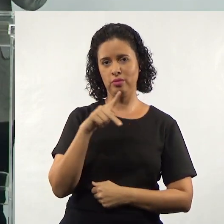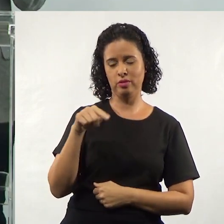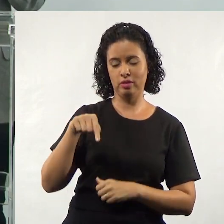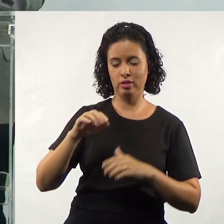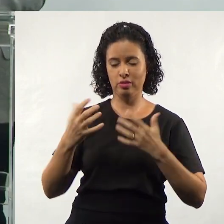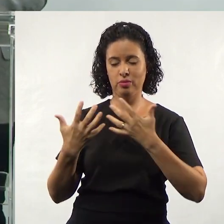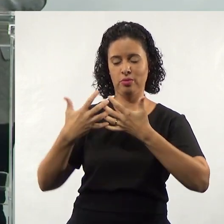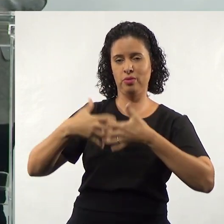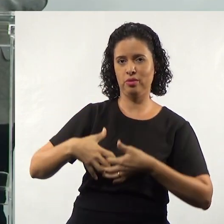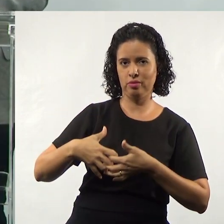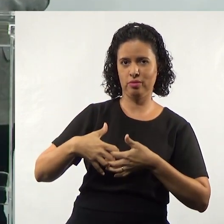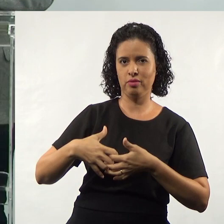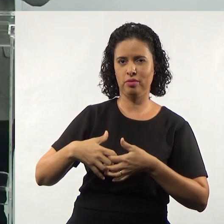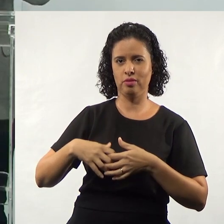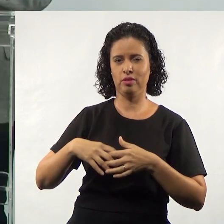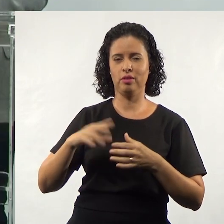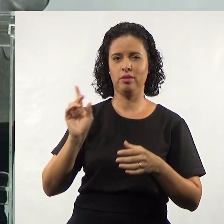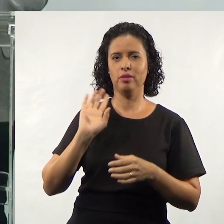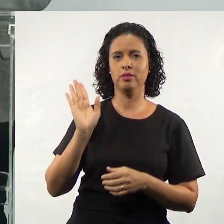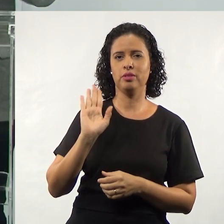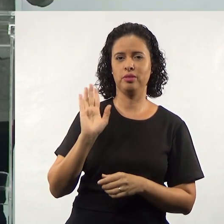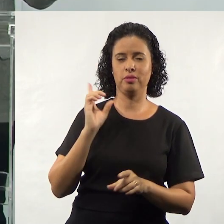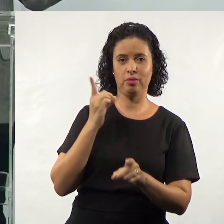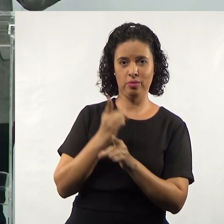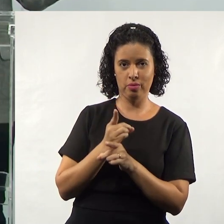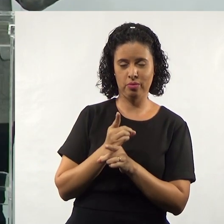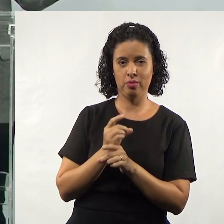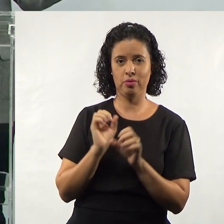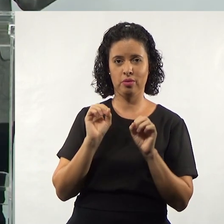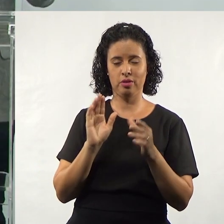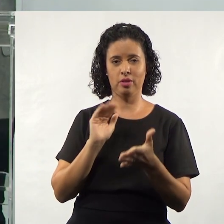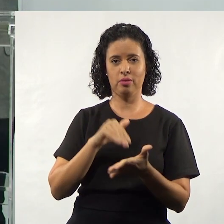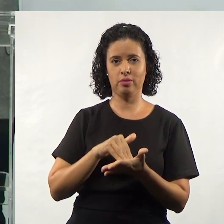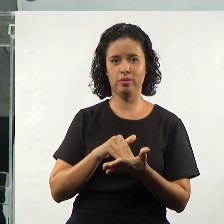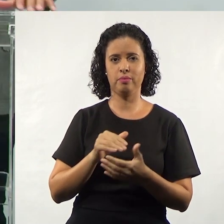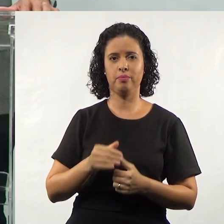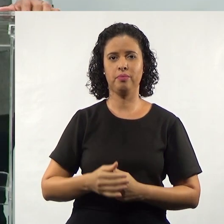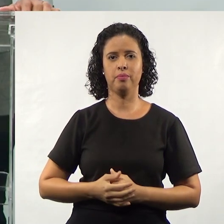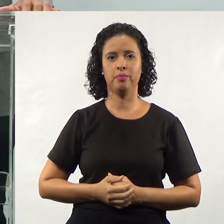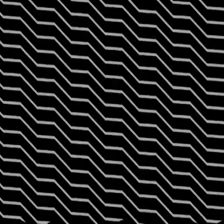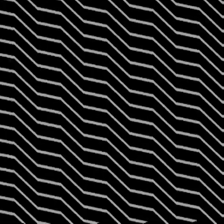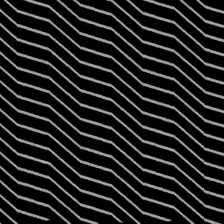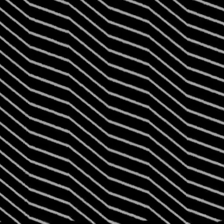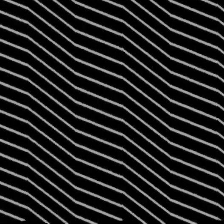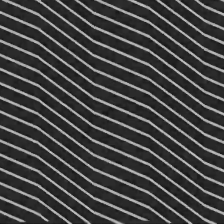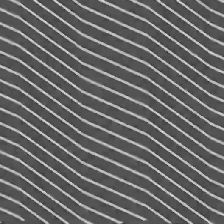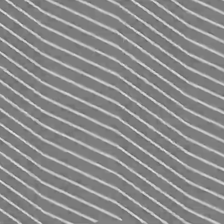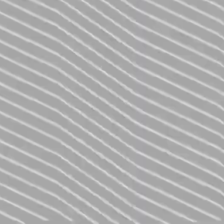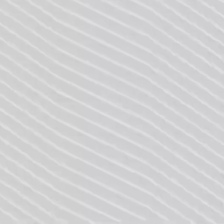nosso Instituto Federal de Rondônia. Te aguardo na última aula dessa nossa disciplina. Até mais.